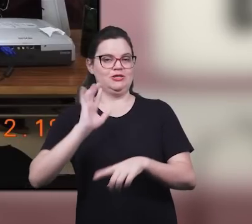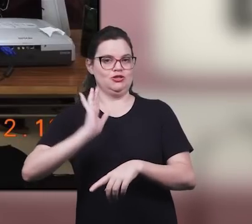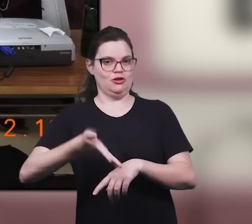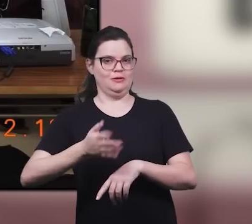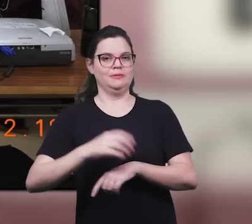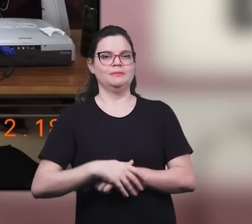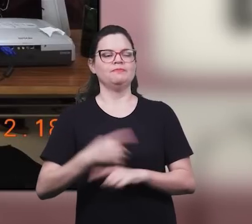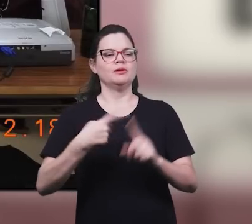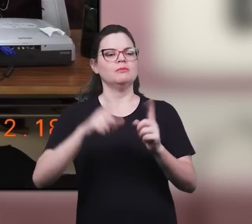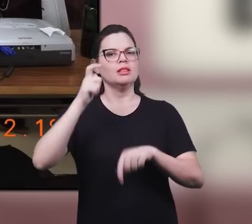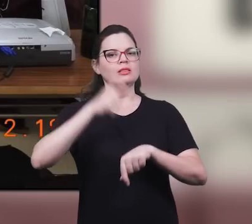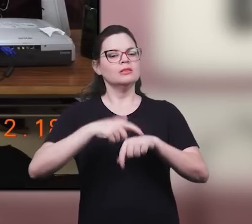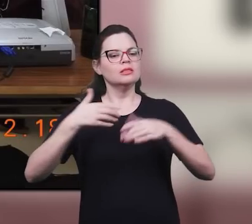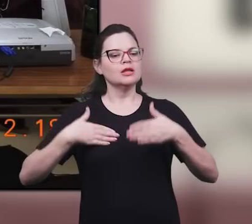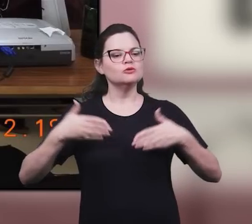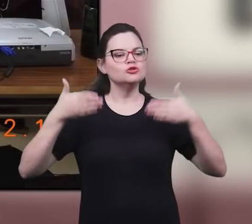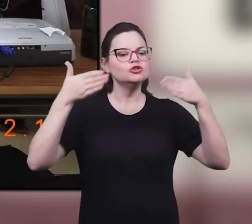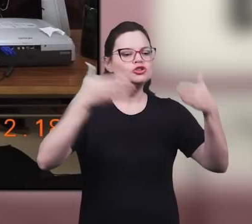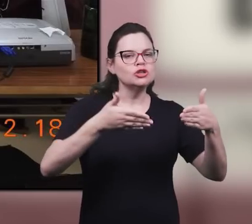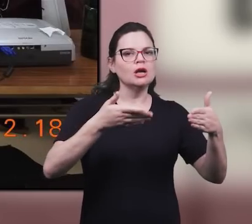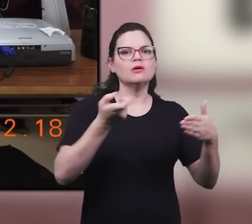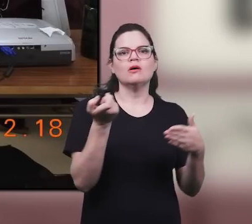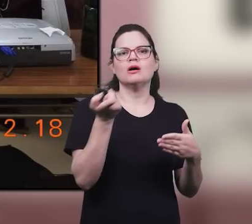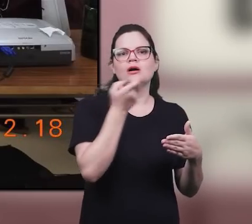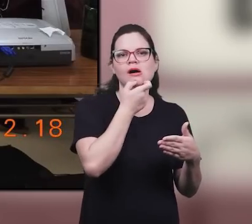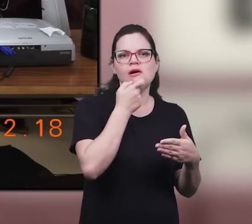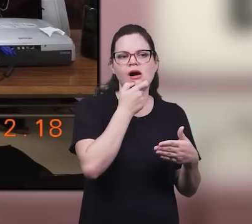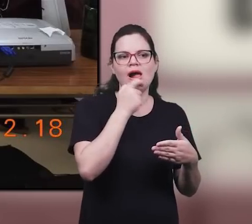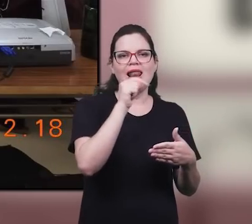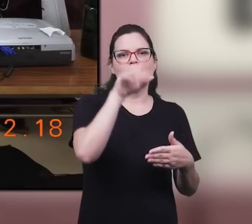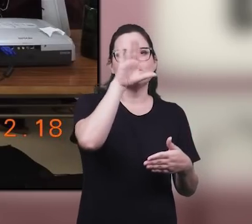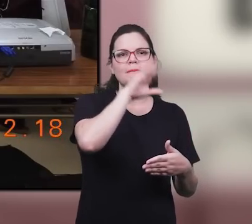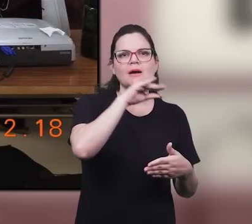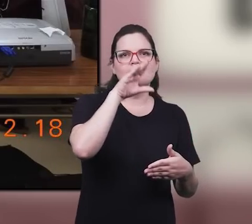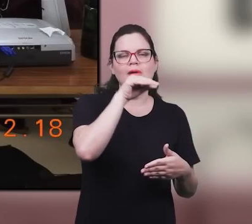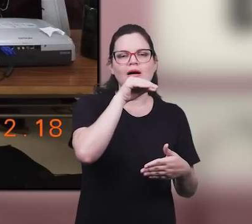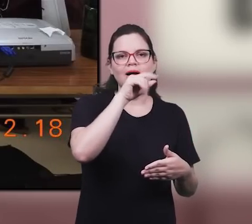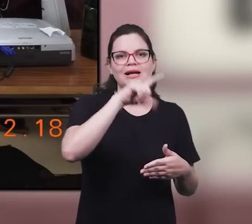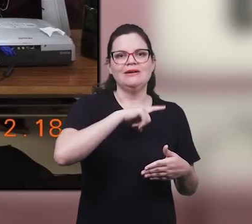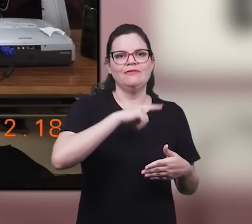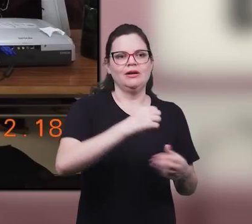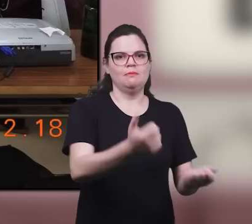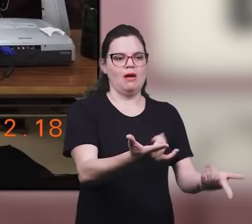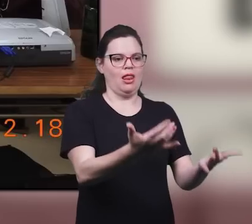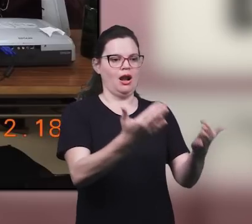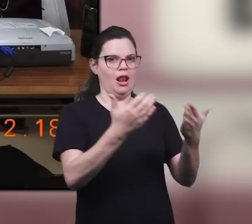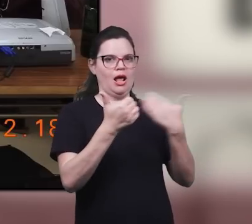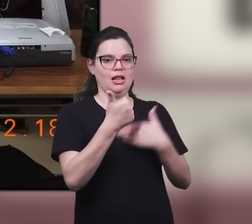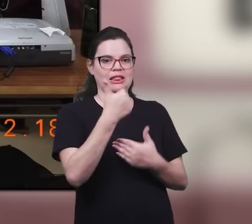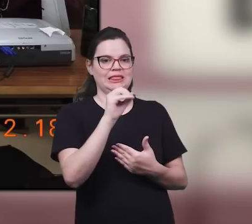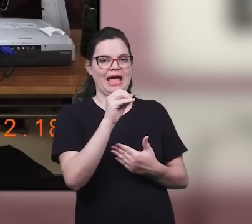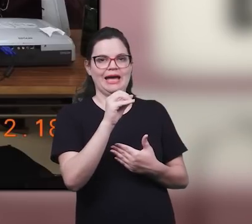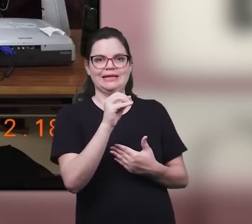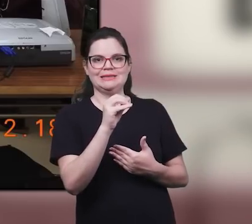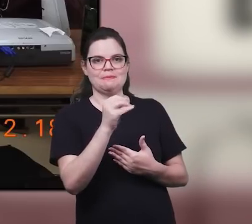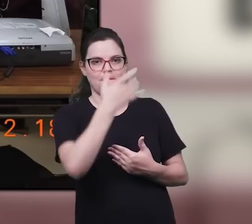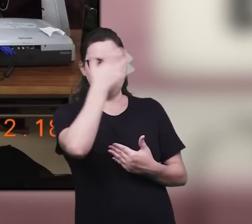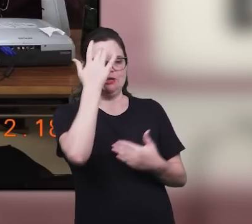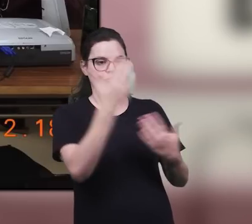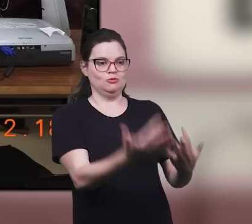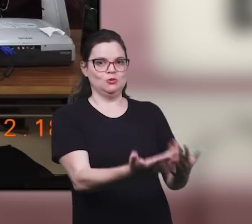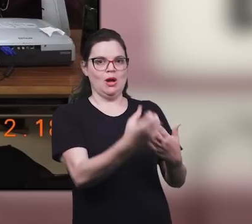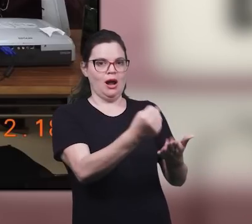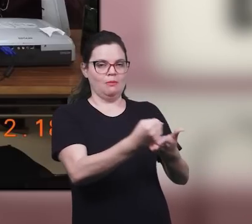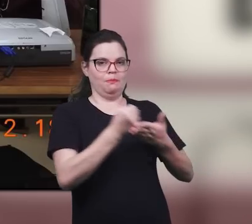gente chega num comércio, falando em inglês com sotaque americano, vem 5, 10 pessoas para atender a gente no balcão.